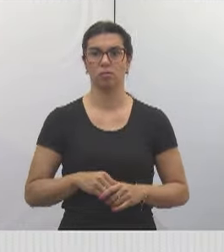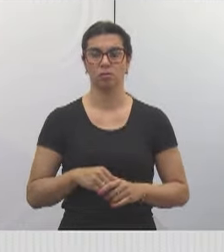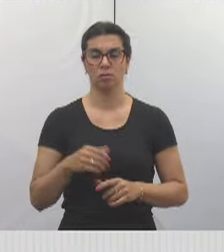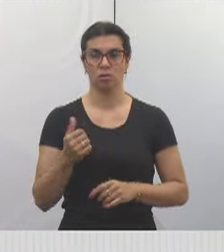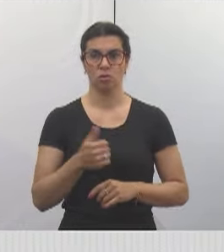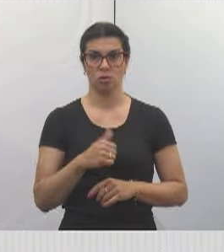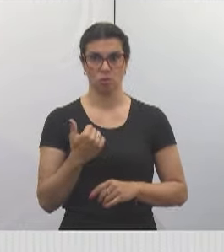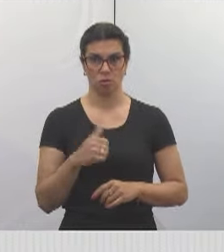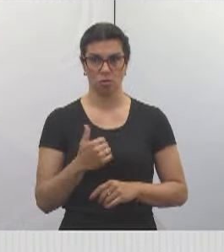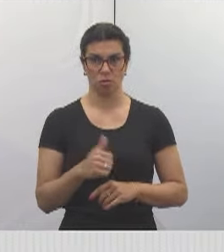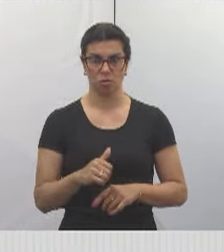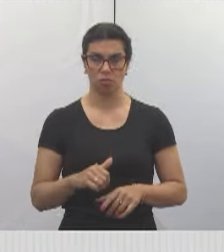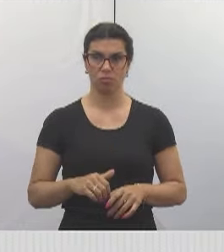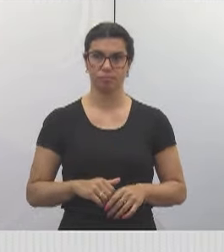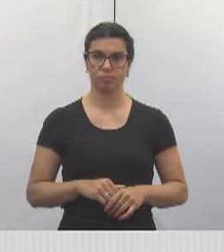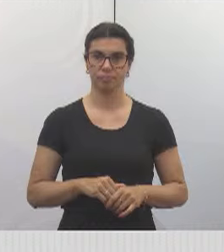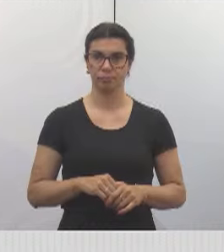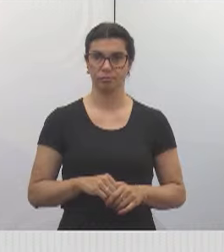11, por favor.